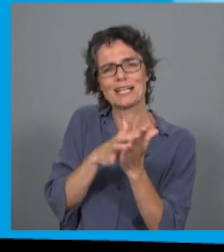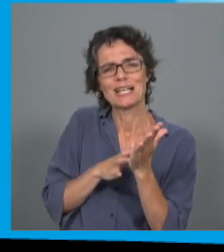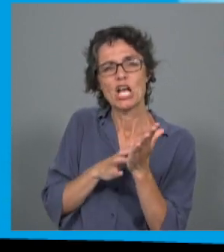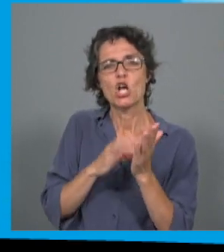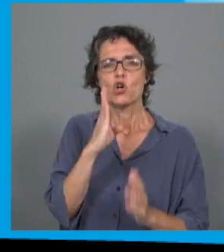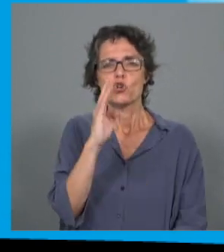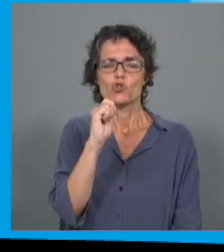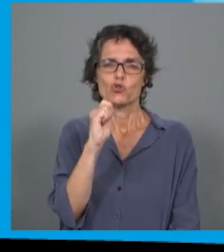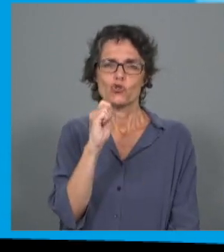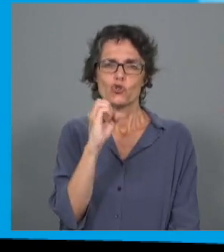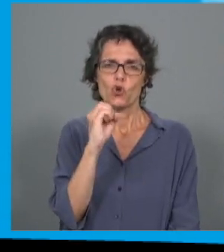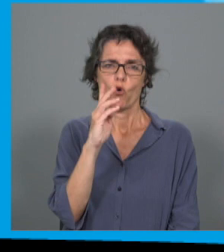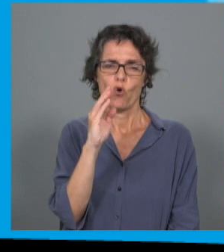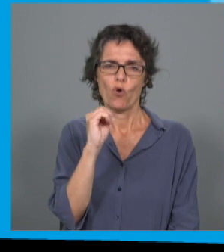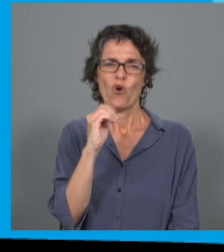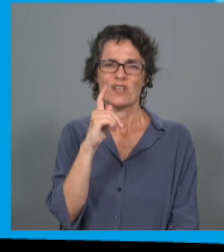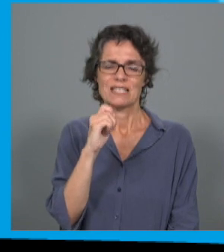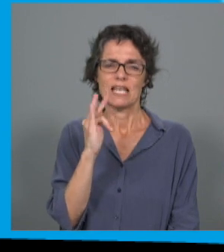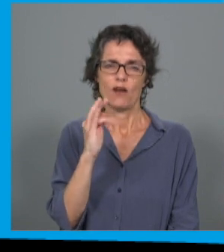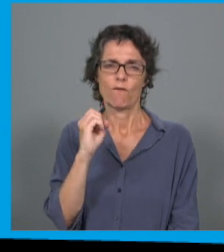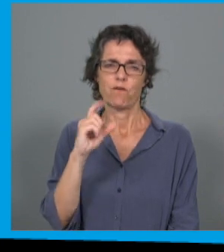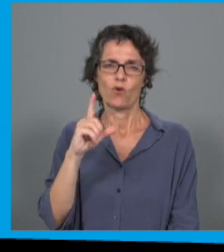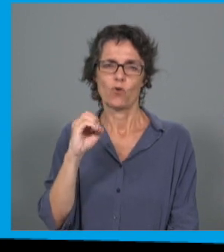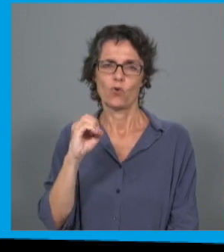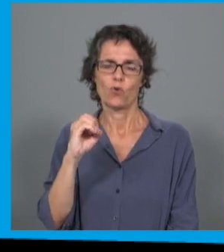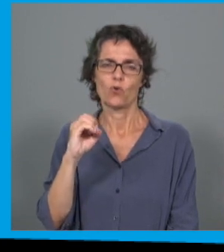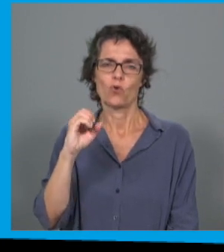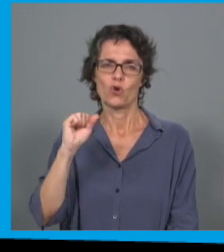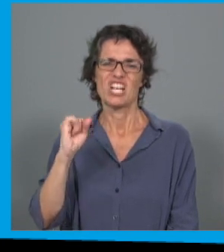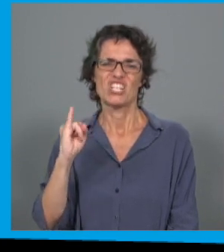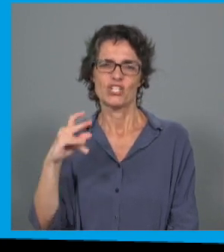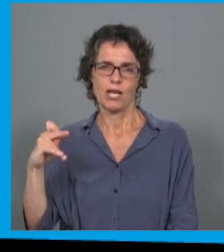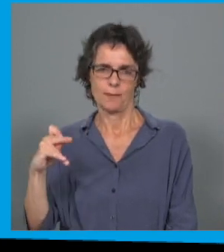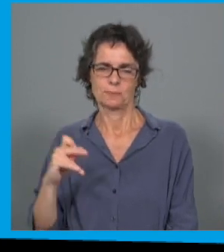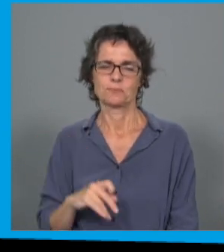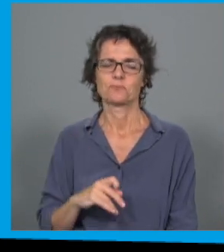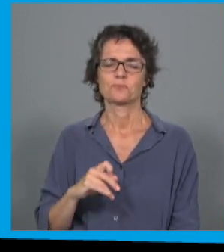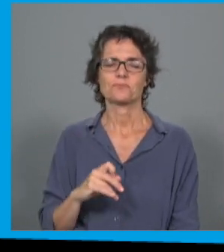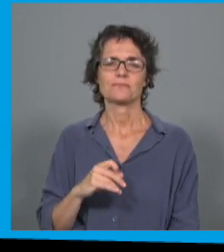Josefologia. Josefologia, que eu nem conhecia o nome, porque nós aprendemos